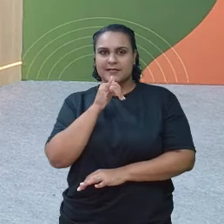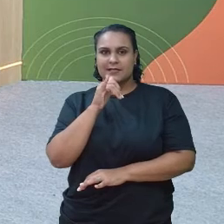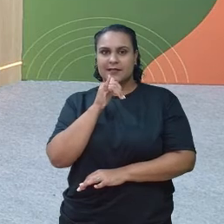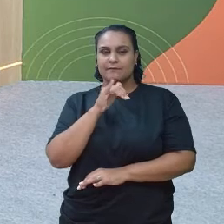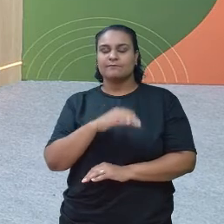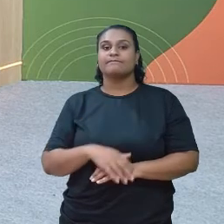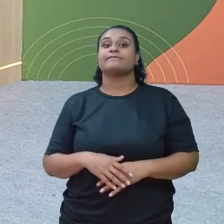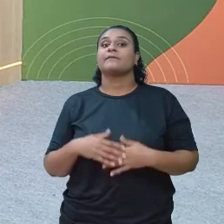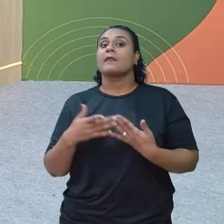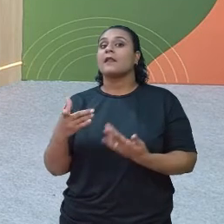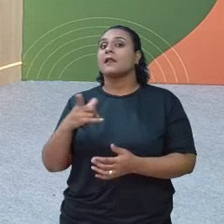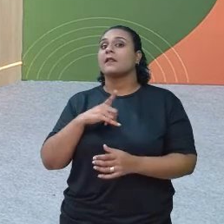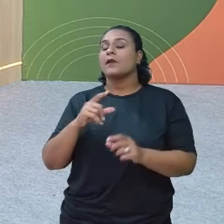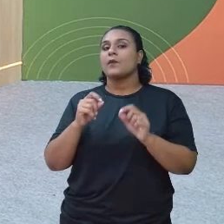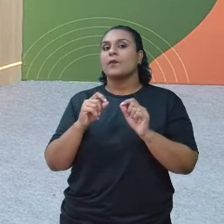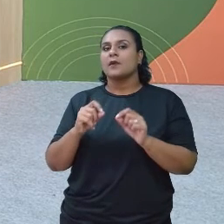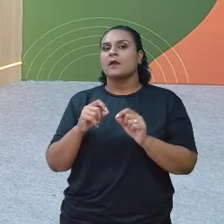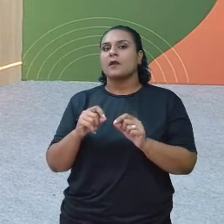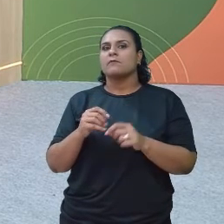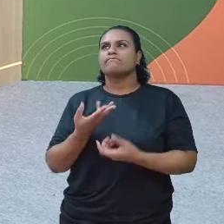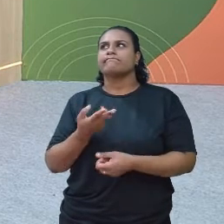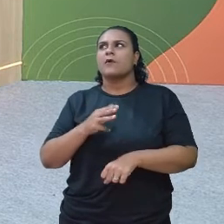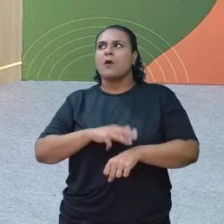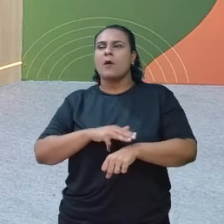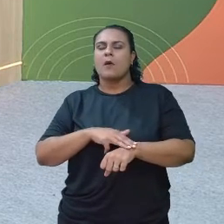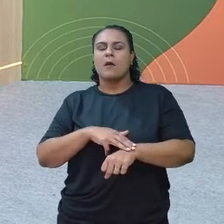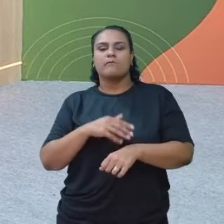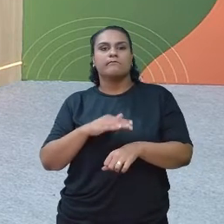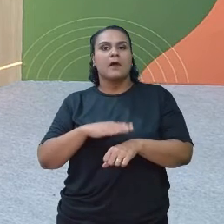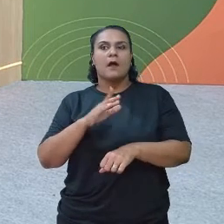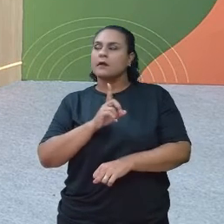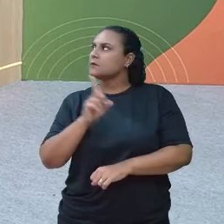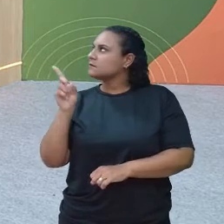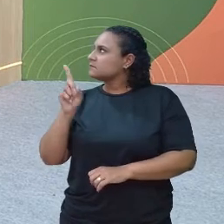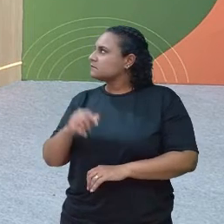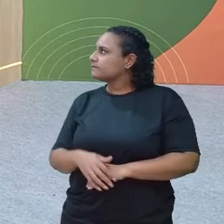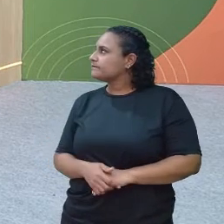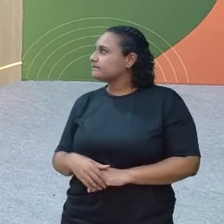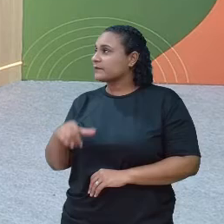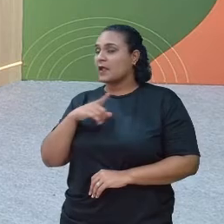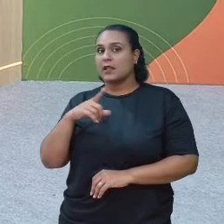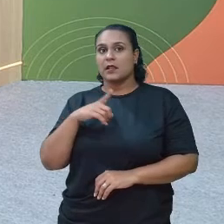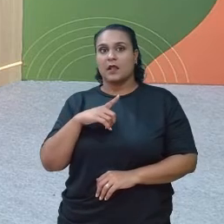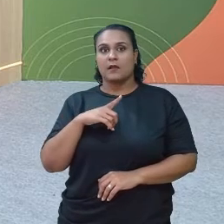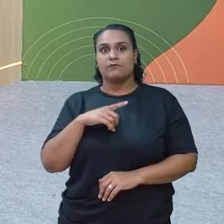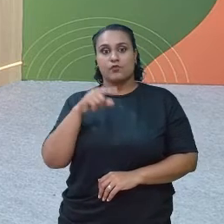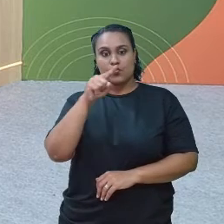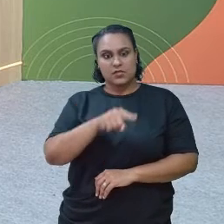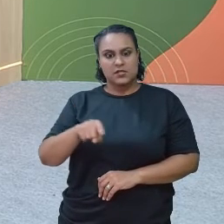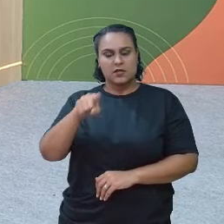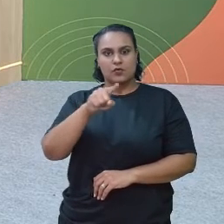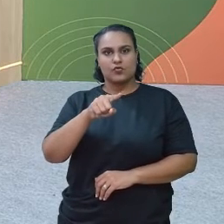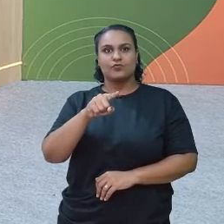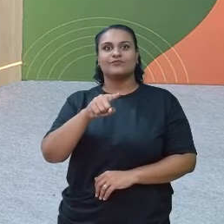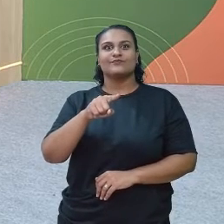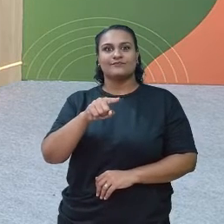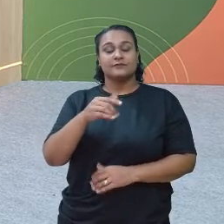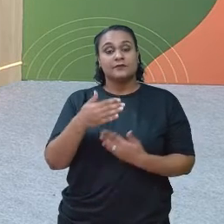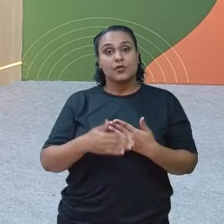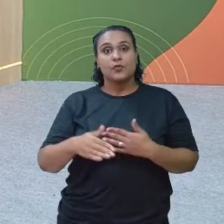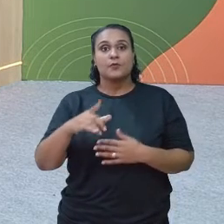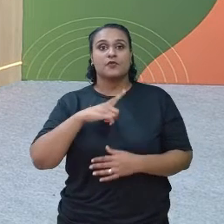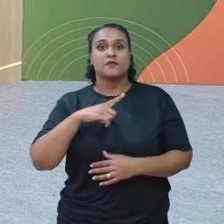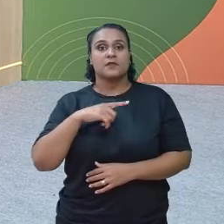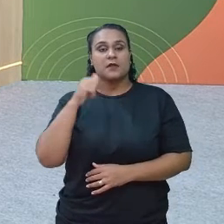são aqueles onde eu tenho situações a mais. Nesse caso aqui, eu tenho círculo ao centro e no próximo a gente vai ter a